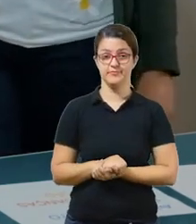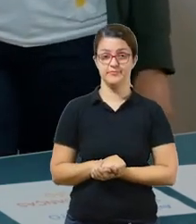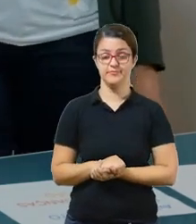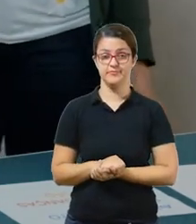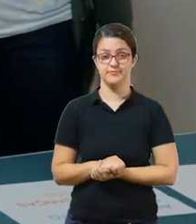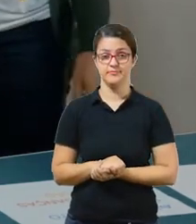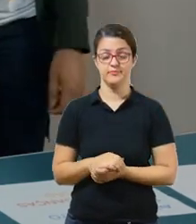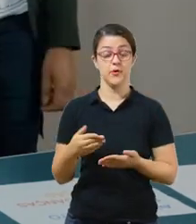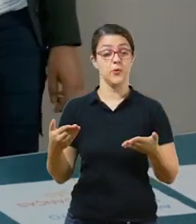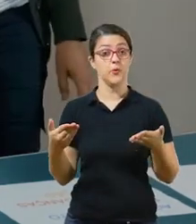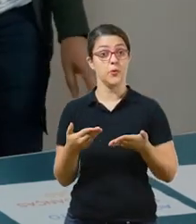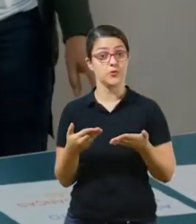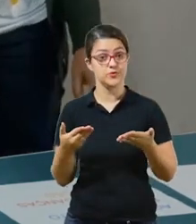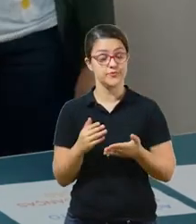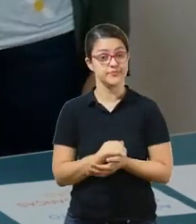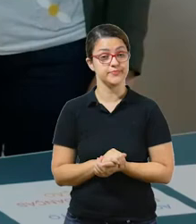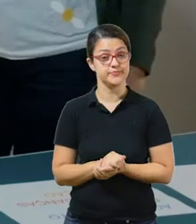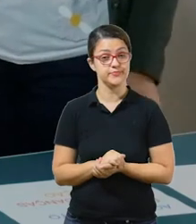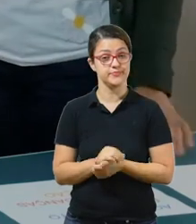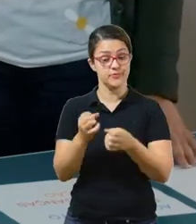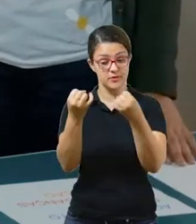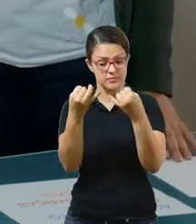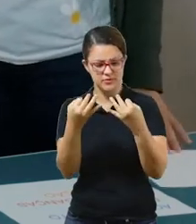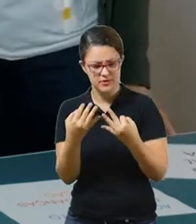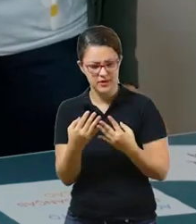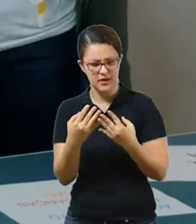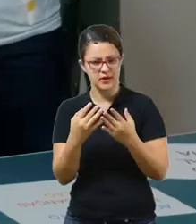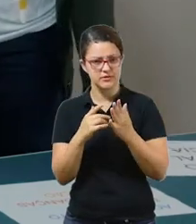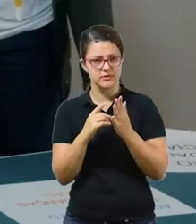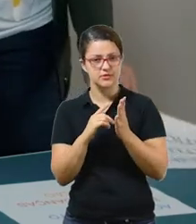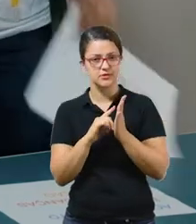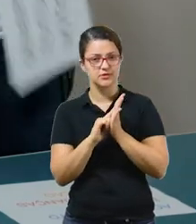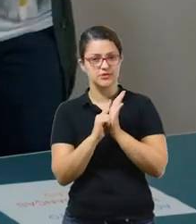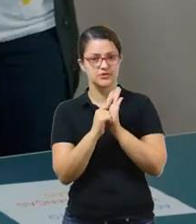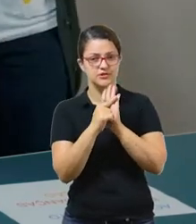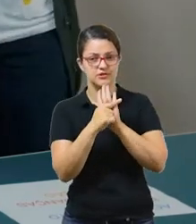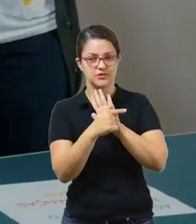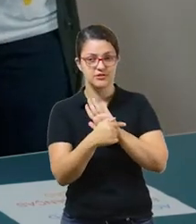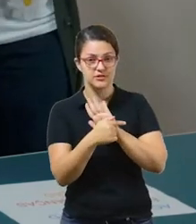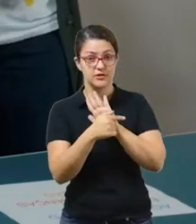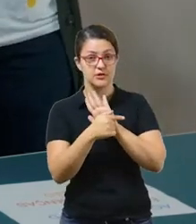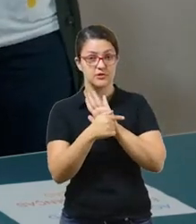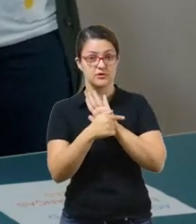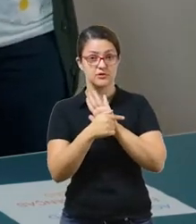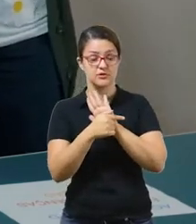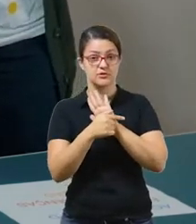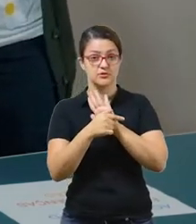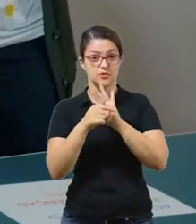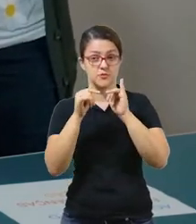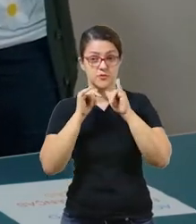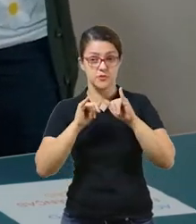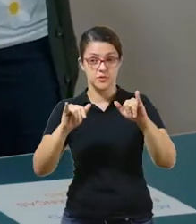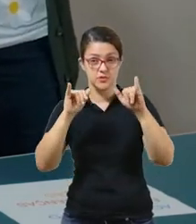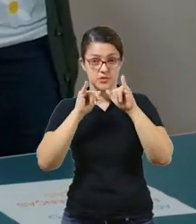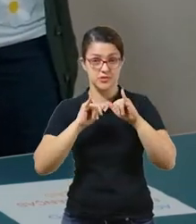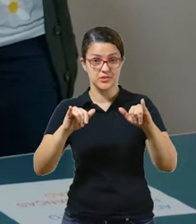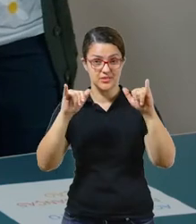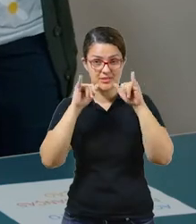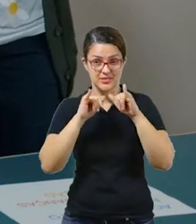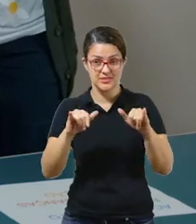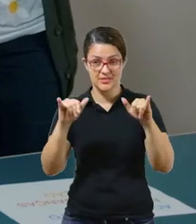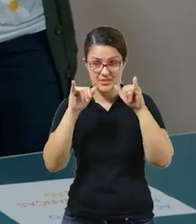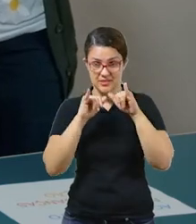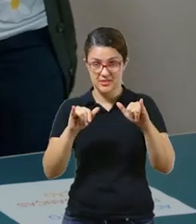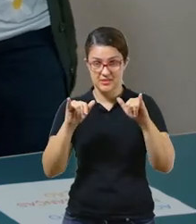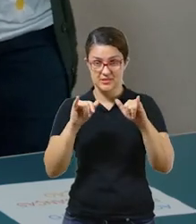Bom, hoje nós vamos falar do gênero textual notícia. Olha só, esse